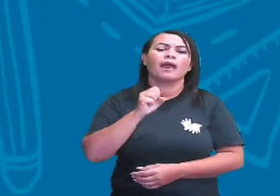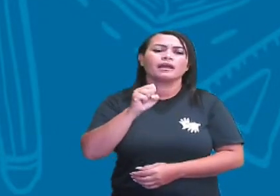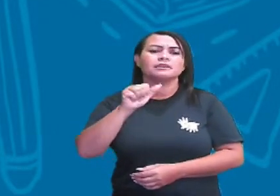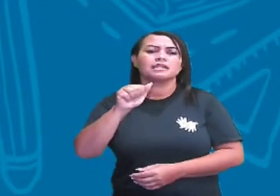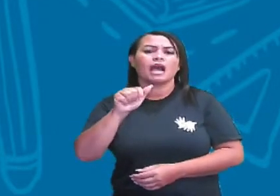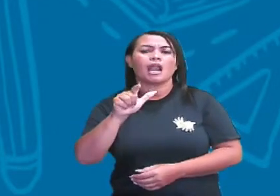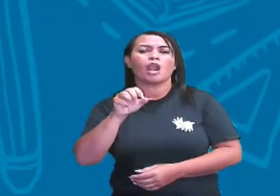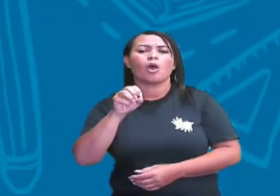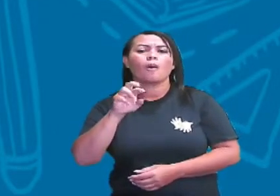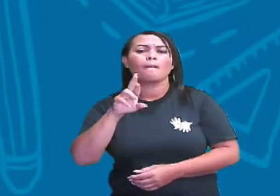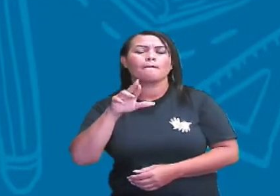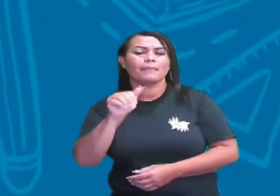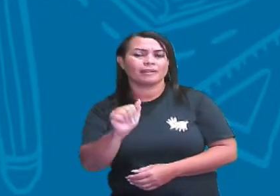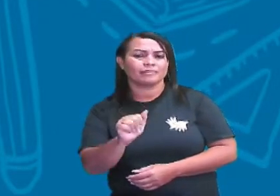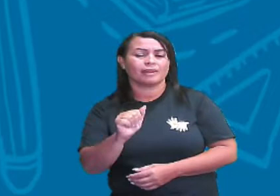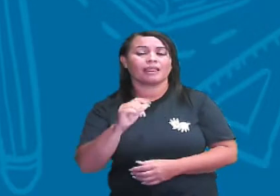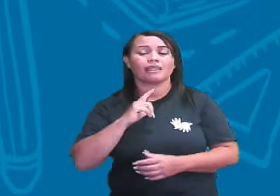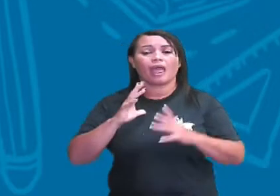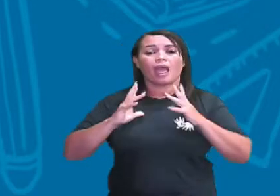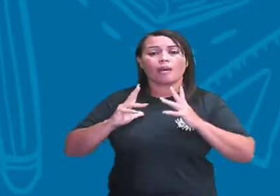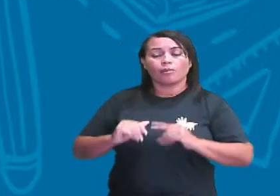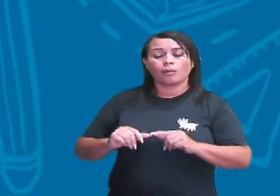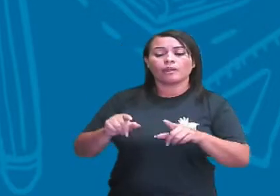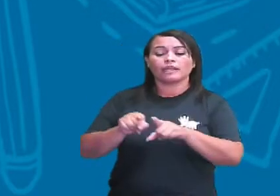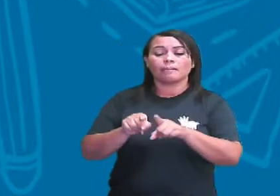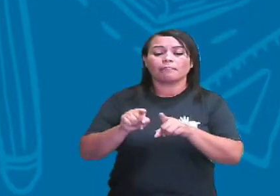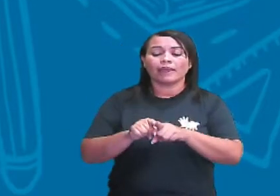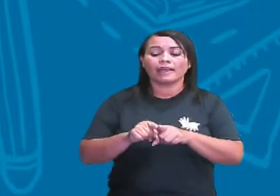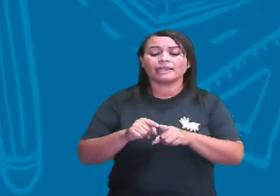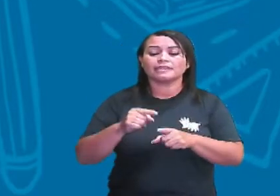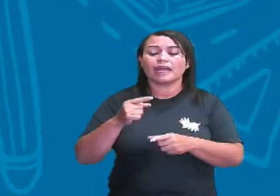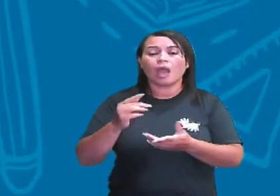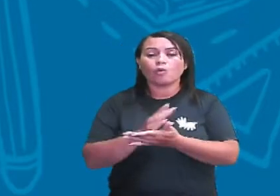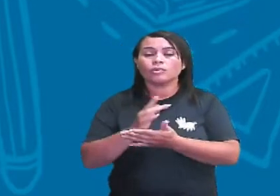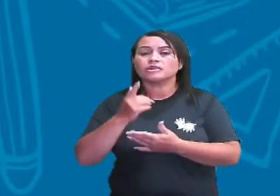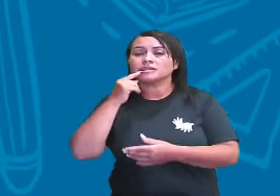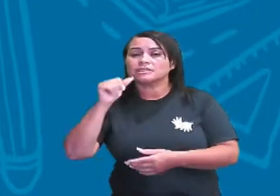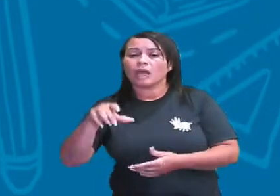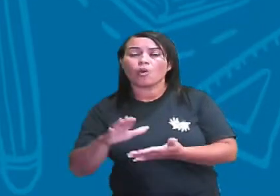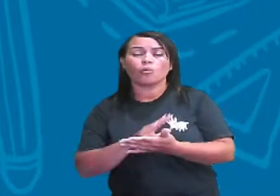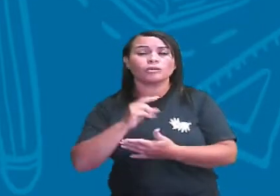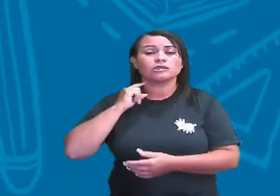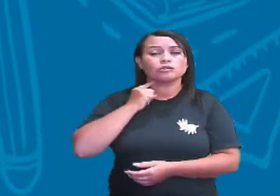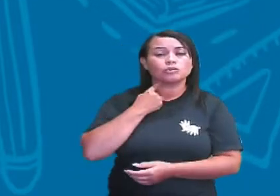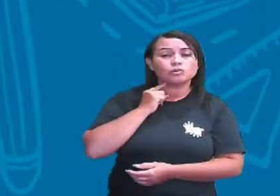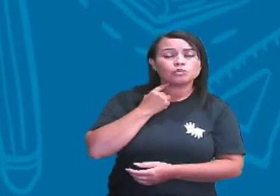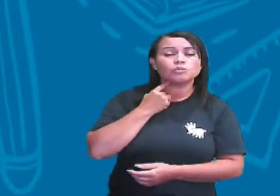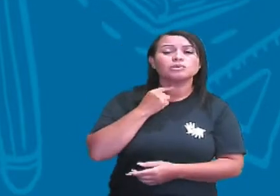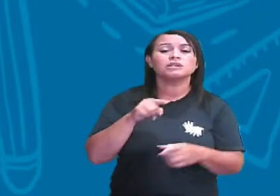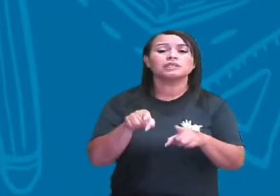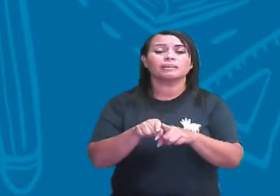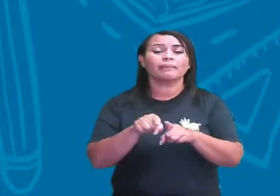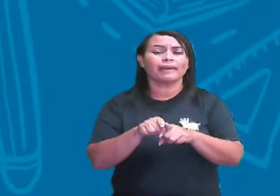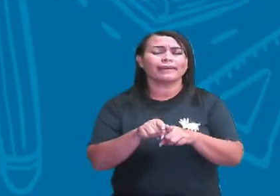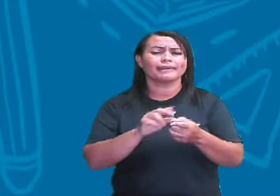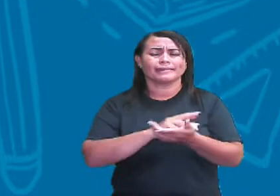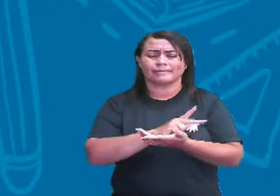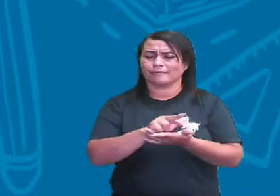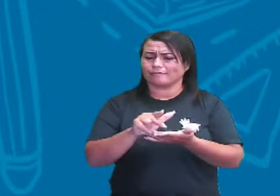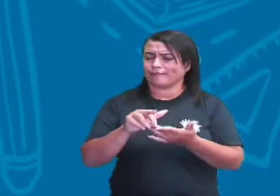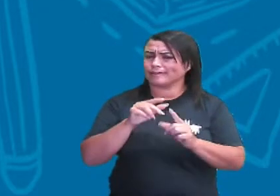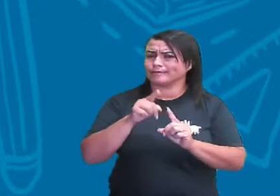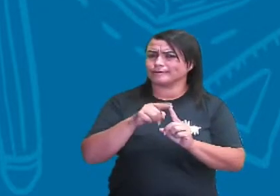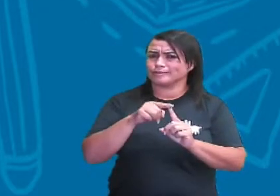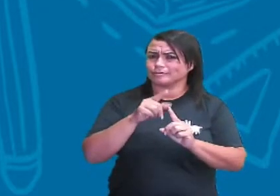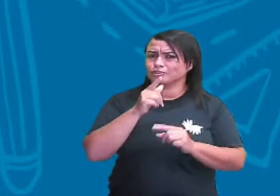pura, a água mineral, adicionada de sais, água poluída, água contaminada, água deionizada. São diversos tipos